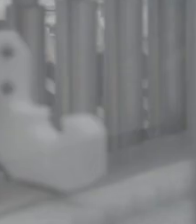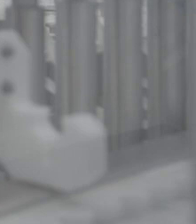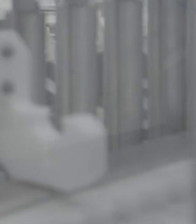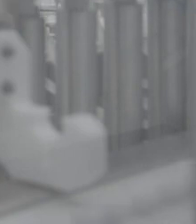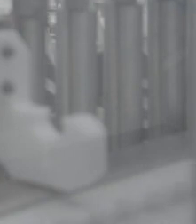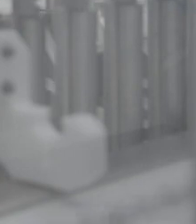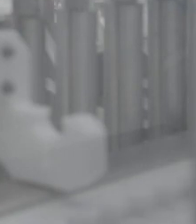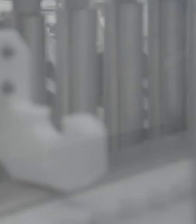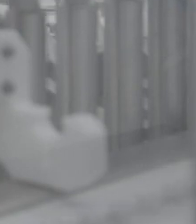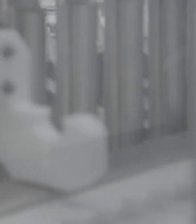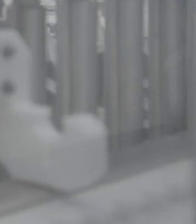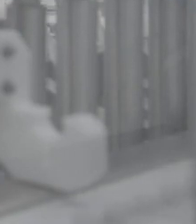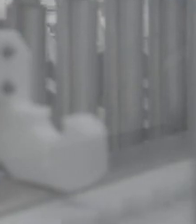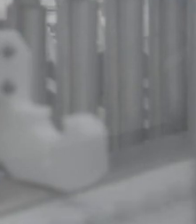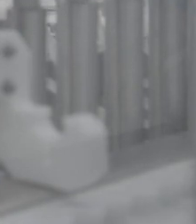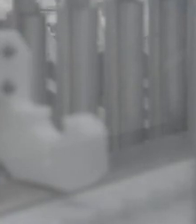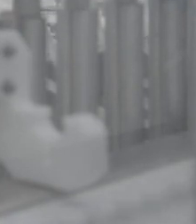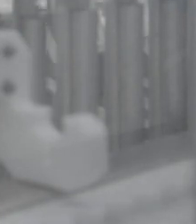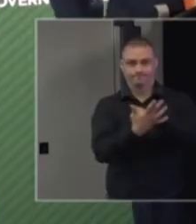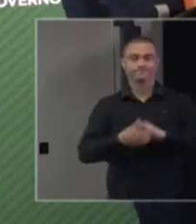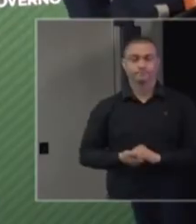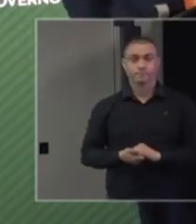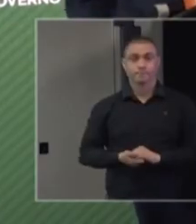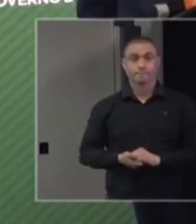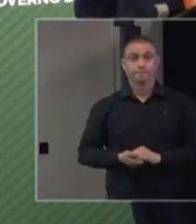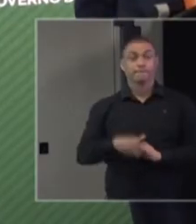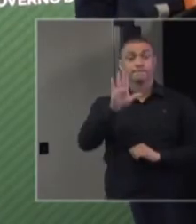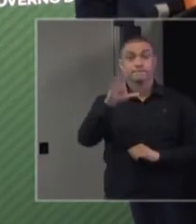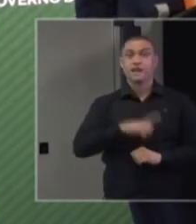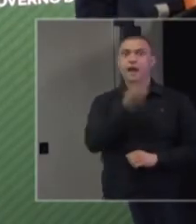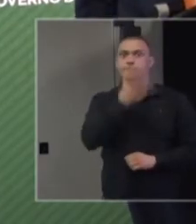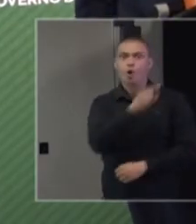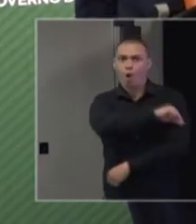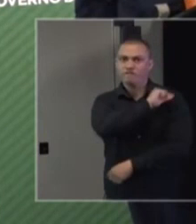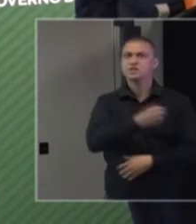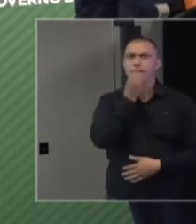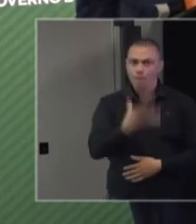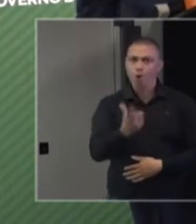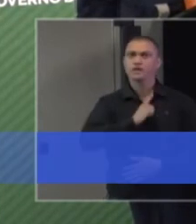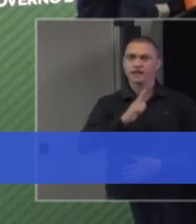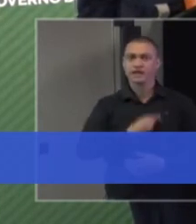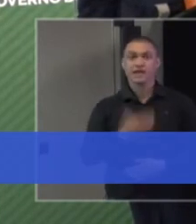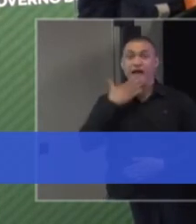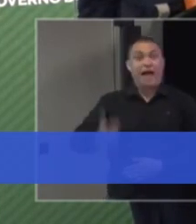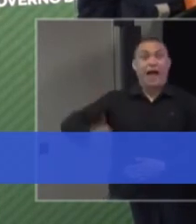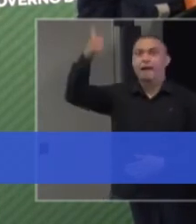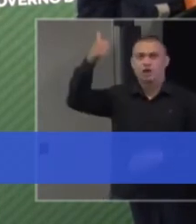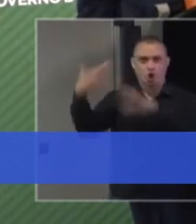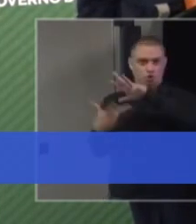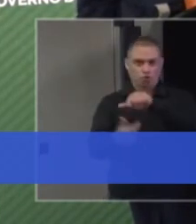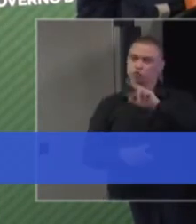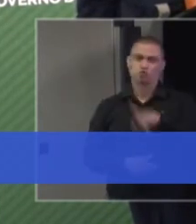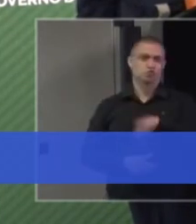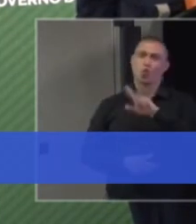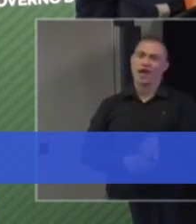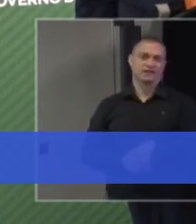e 100% nos casos moderados e graves. Nós temos uma boa vacina, não é a melhor vacina do mundo,